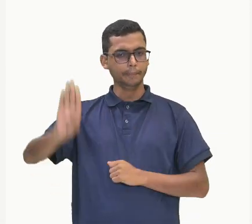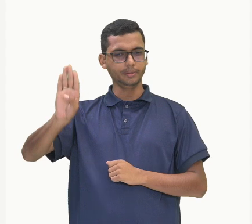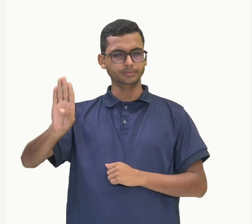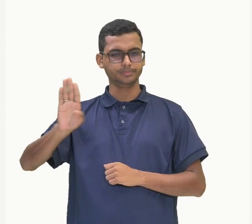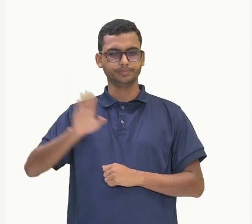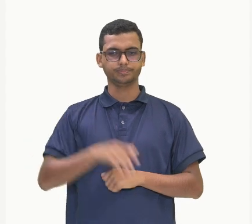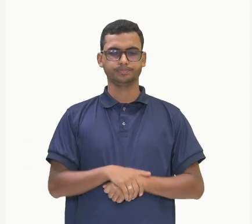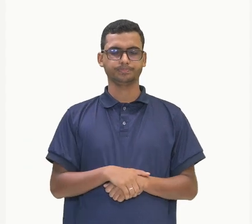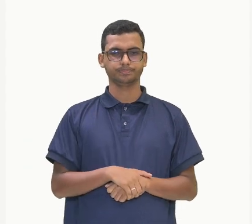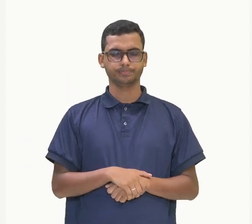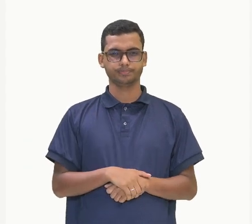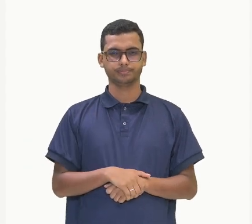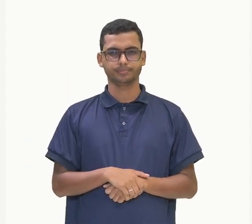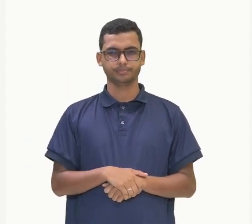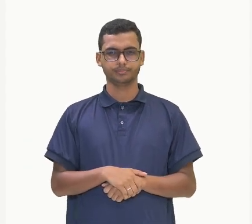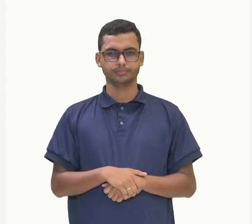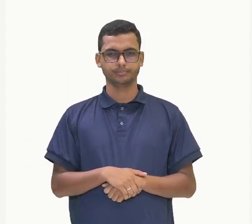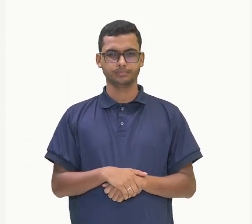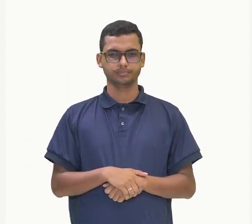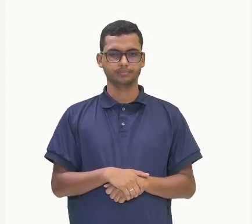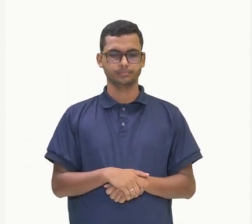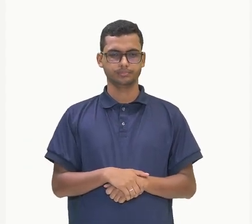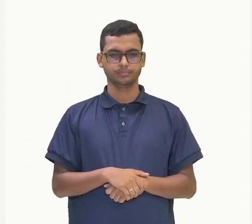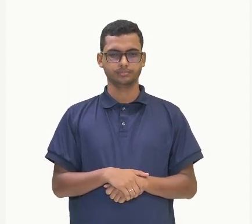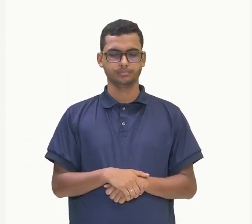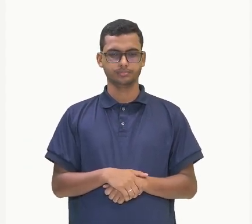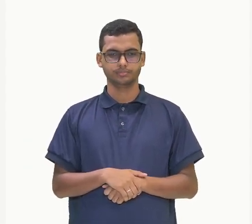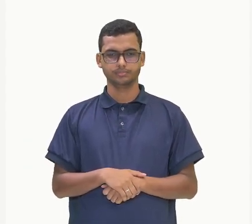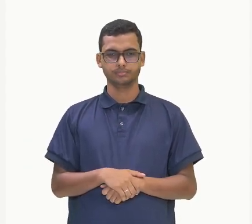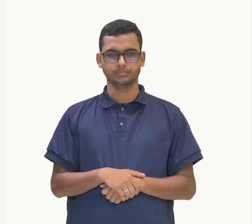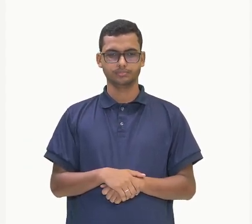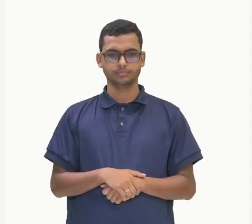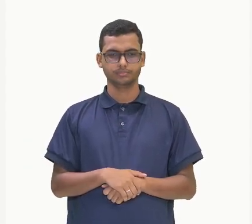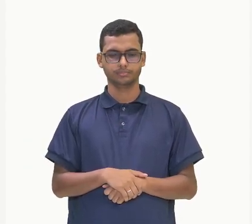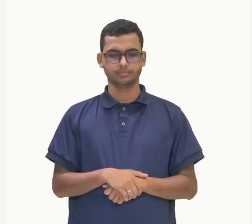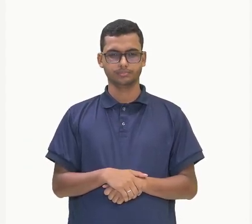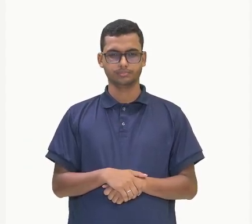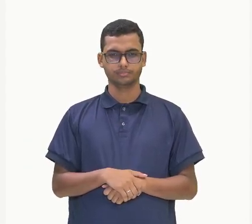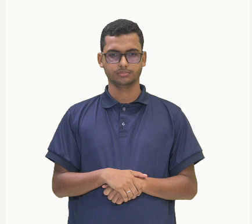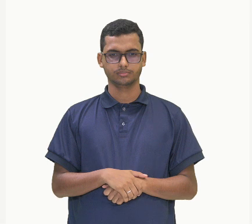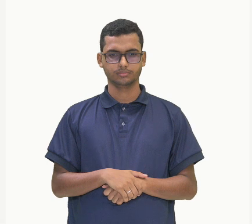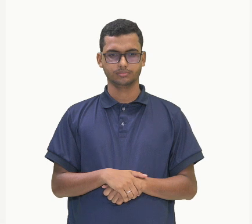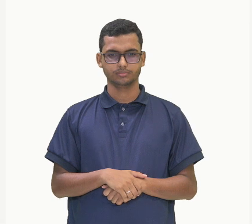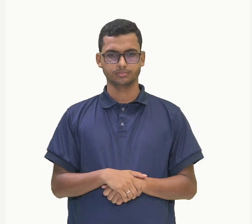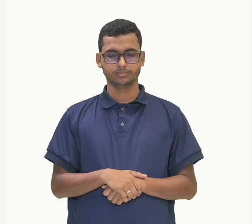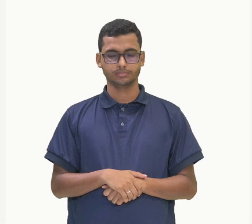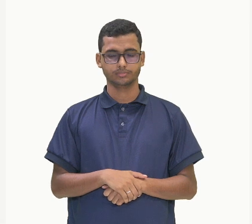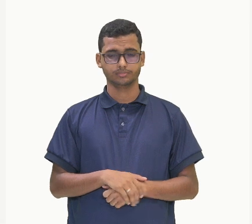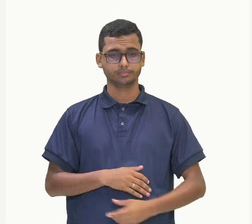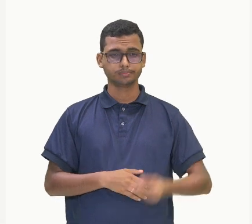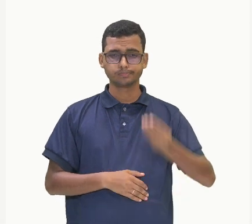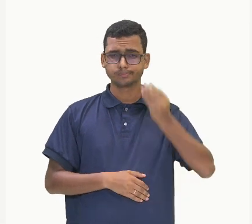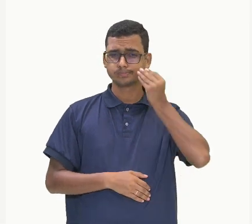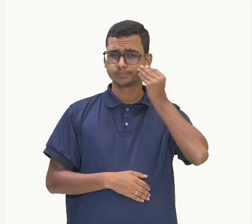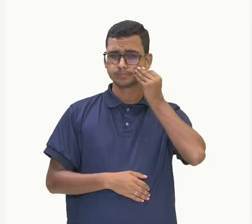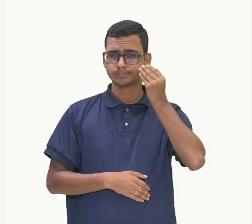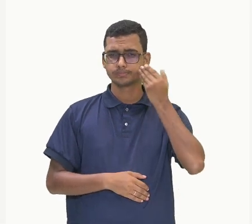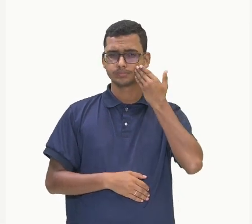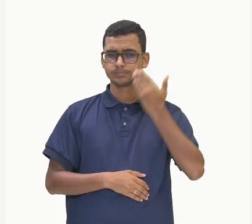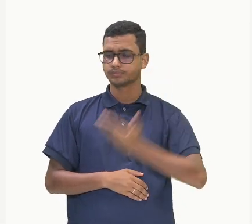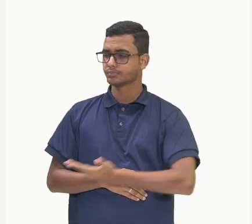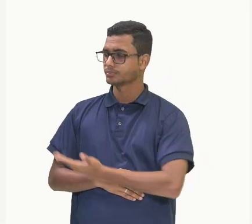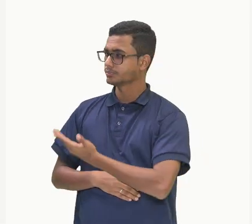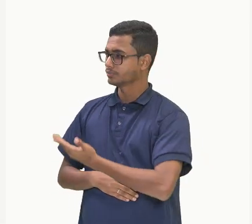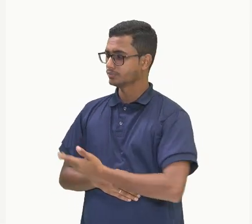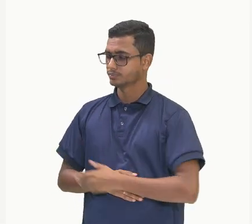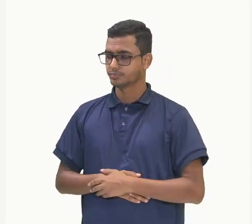Muito bem. Ó, observe que aqui, ó, o 7 não tem com quem somar. Então, o que é que eu